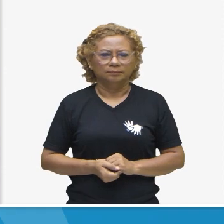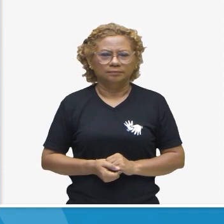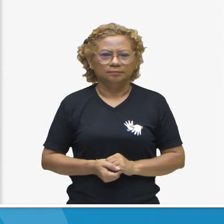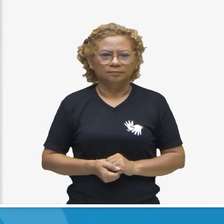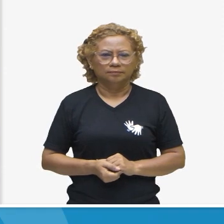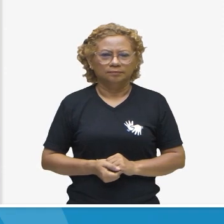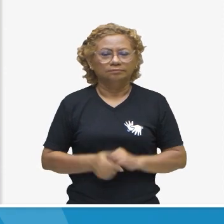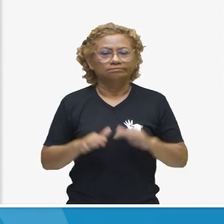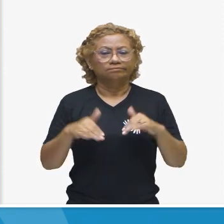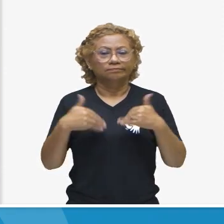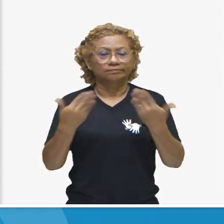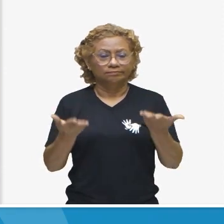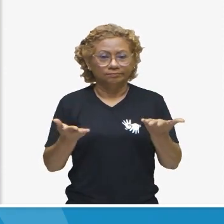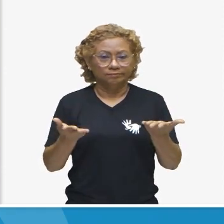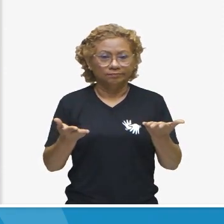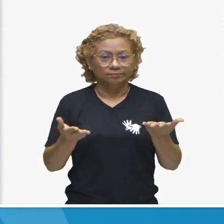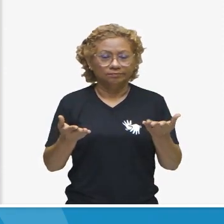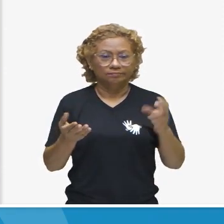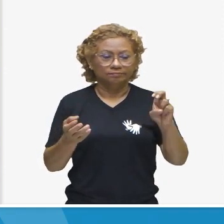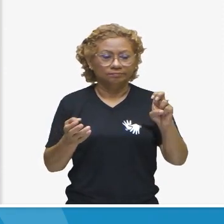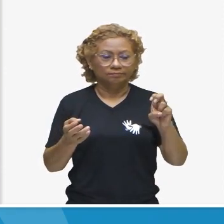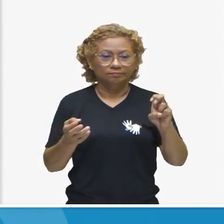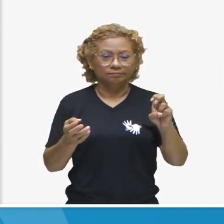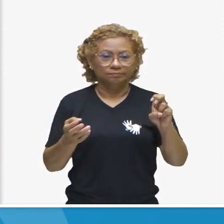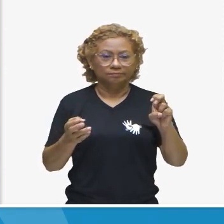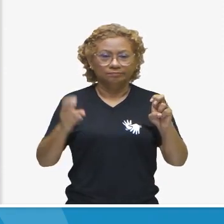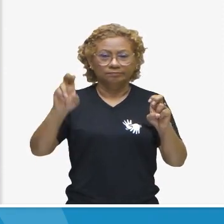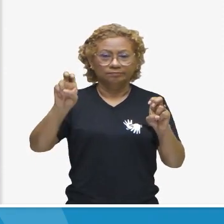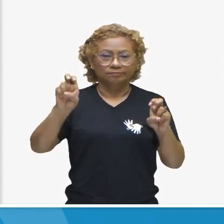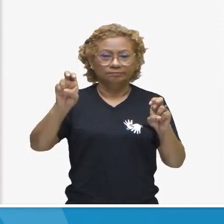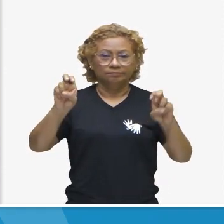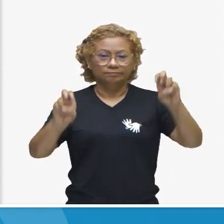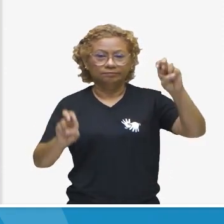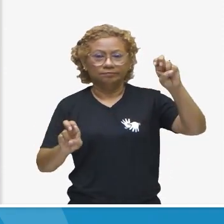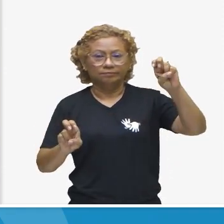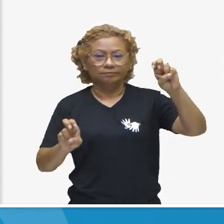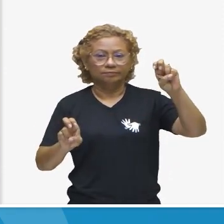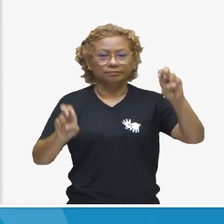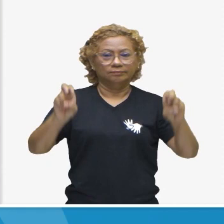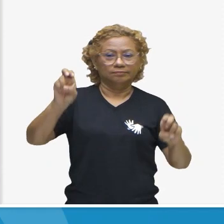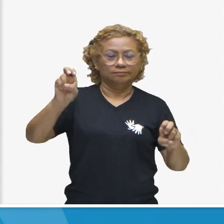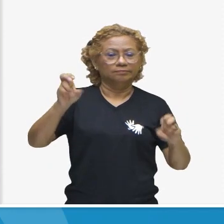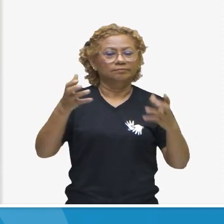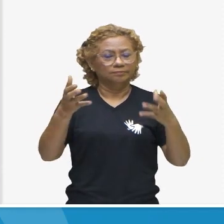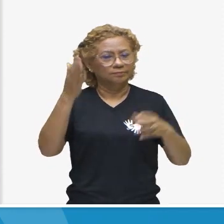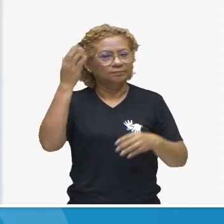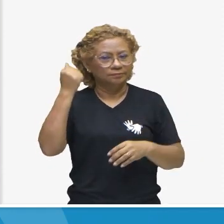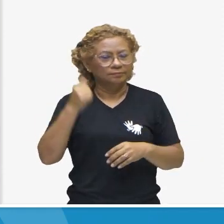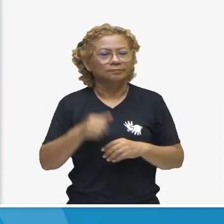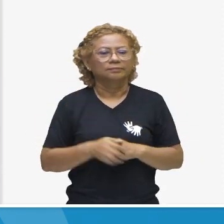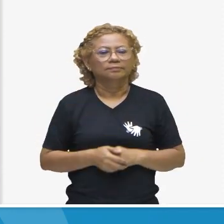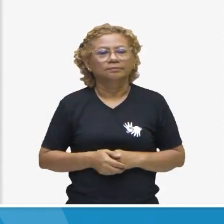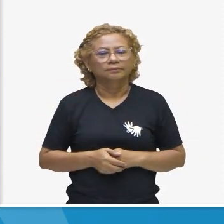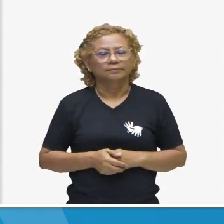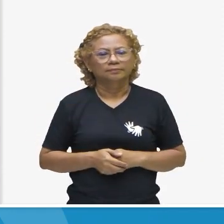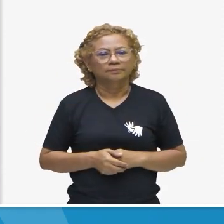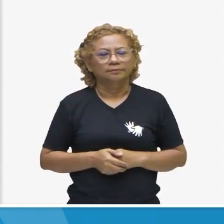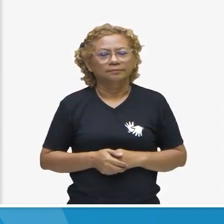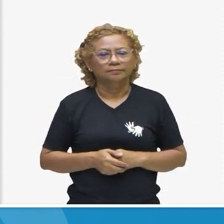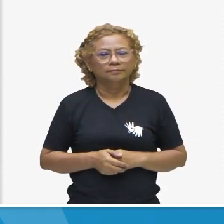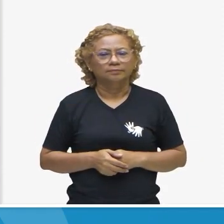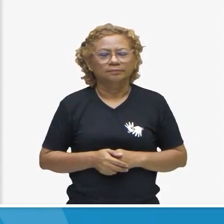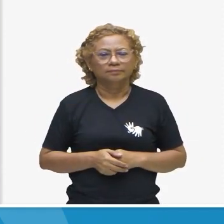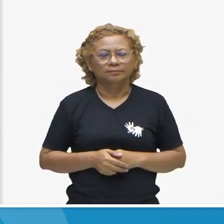quando essa gangorra girar para baixo e para cima, tá? Então vamos levar essa